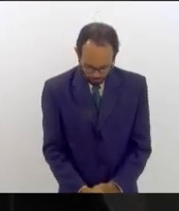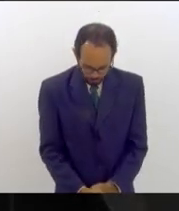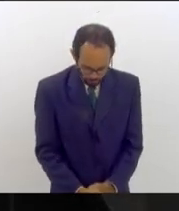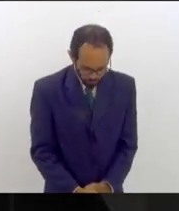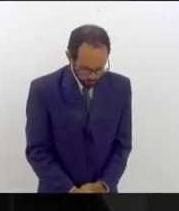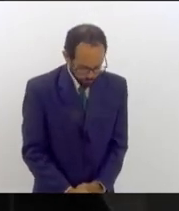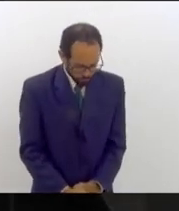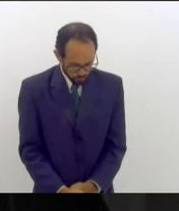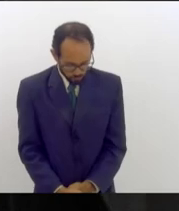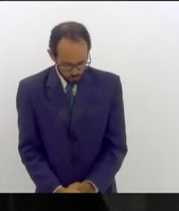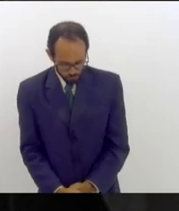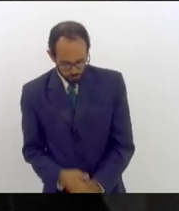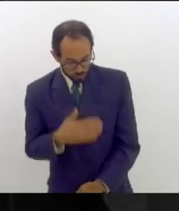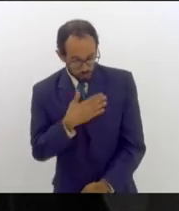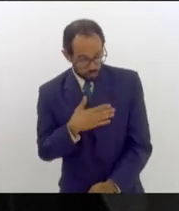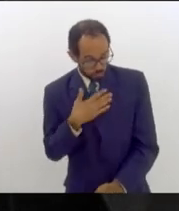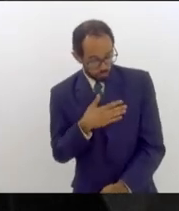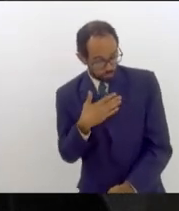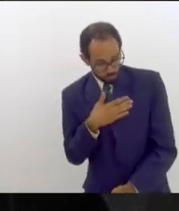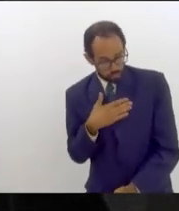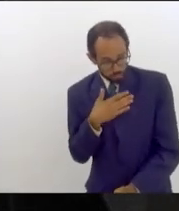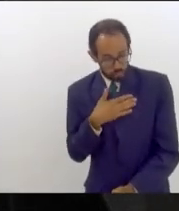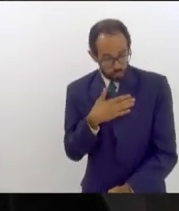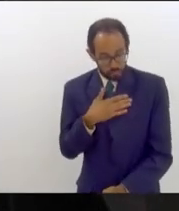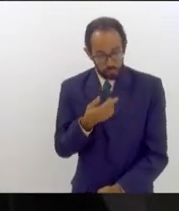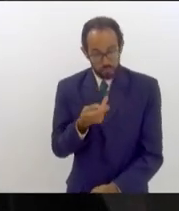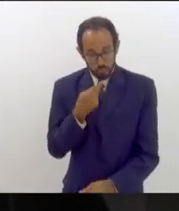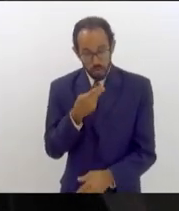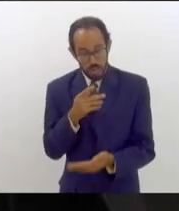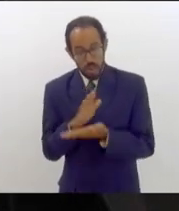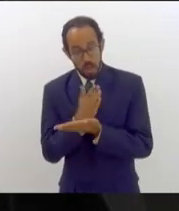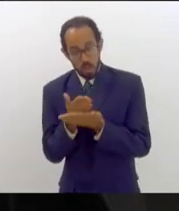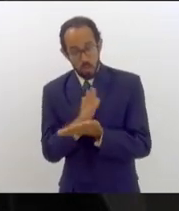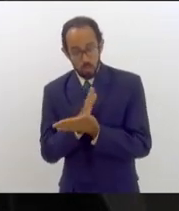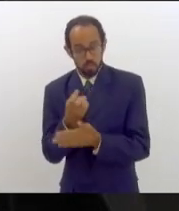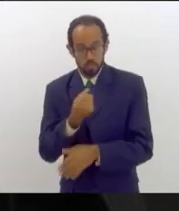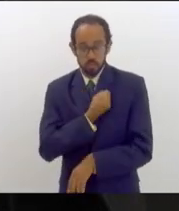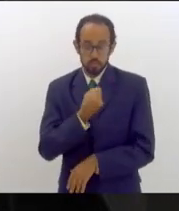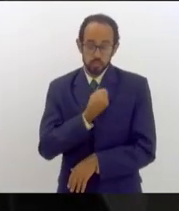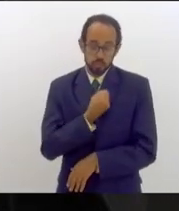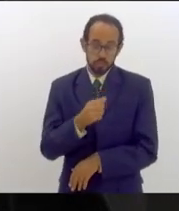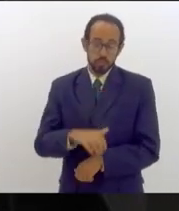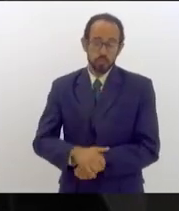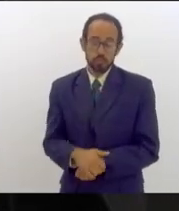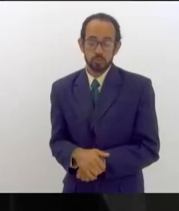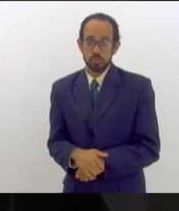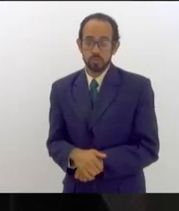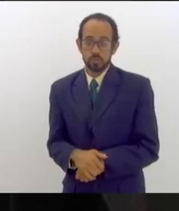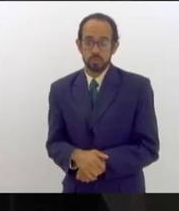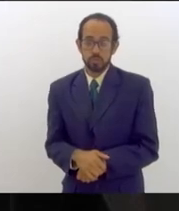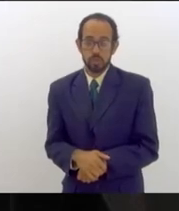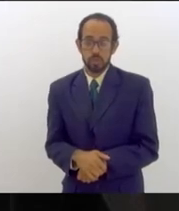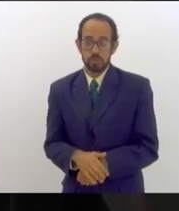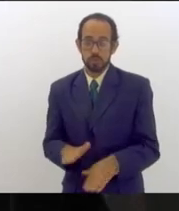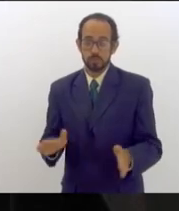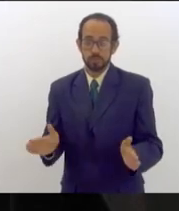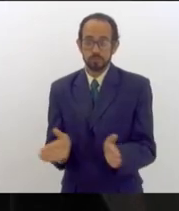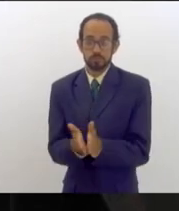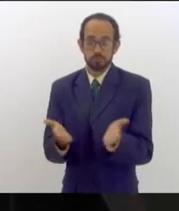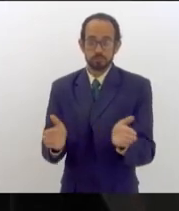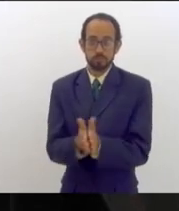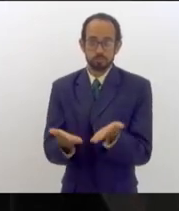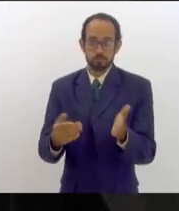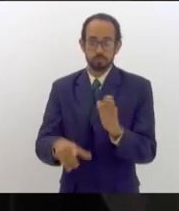E aí eu queria cortejar com alguns números a famigerada a lei